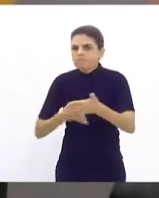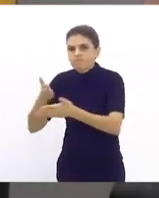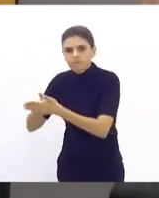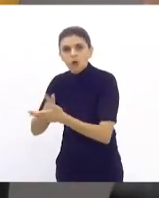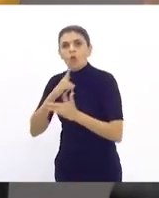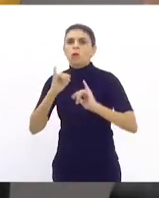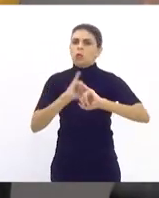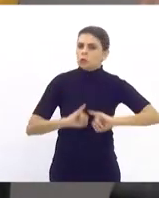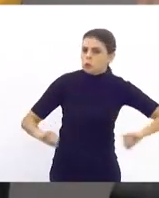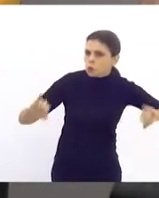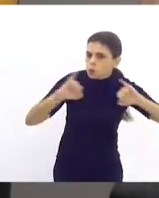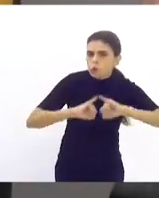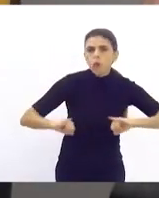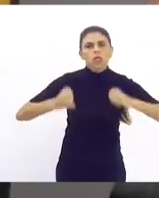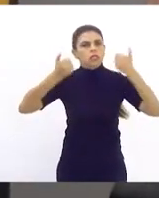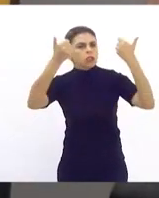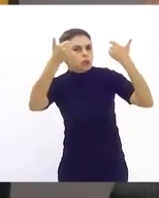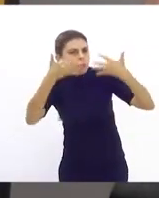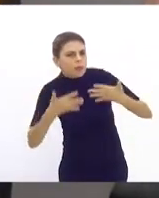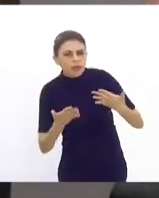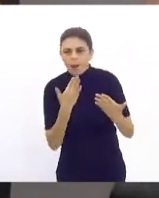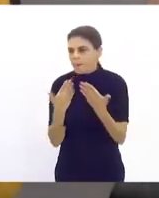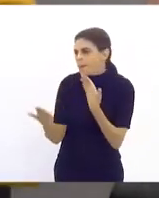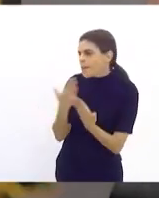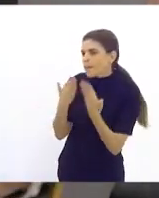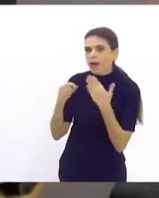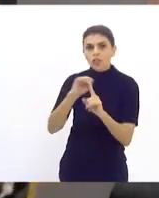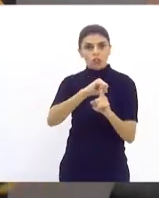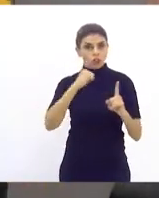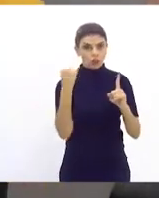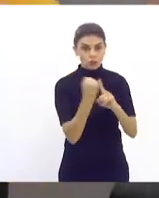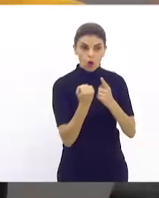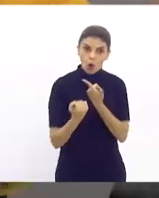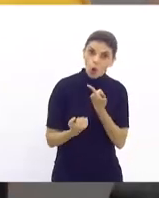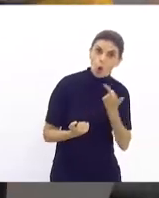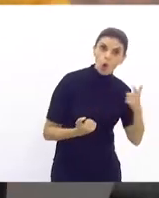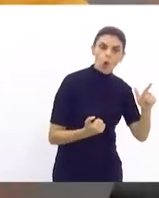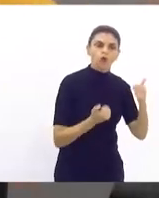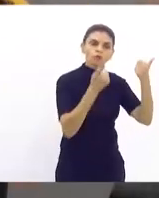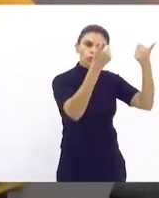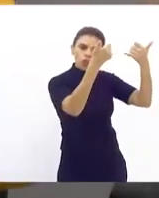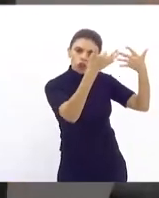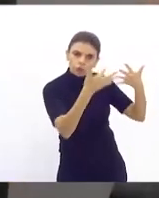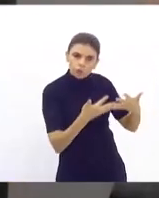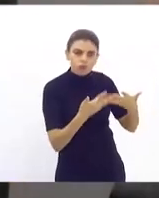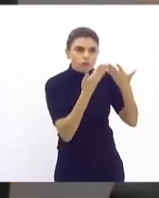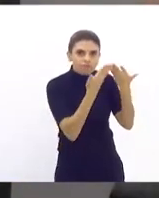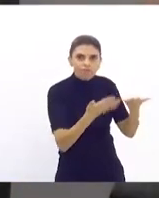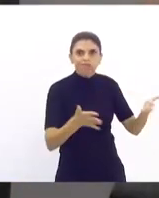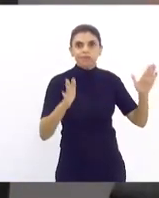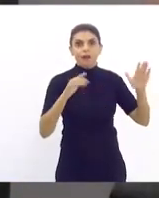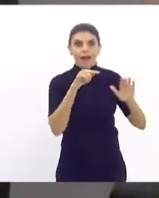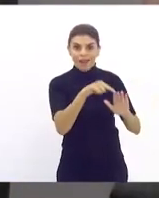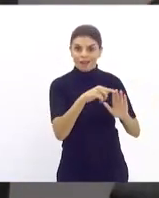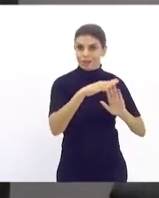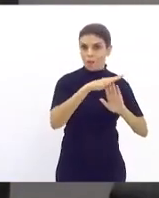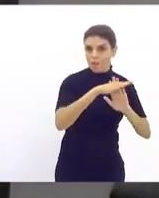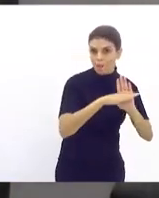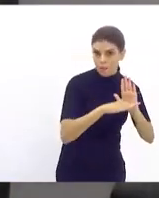campanha educativa, explica, dialoga com a sociedade, e outro fala sobre um programa amplo. O